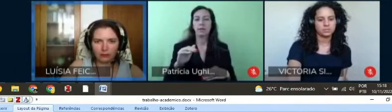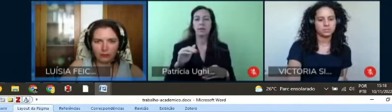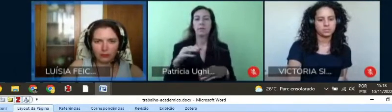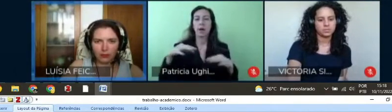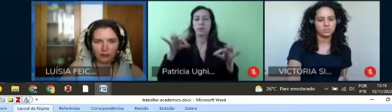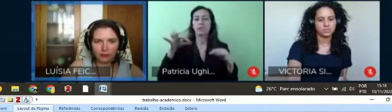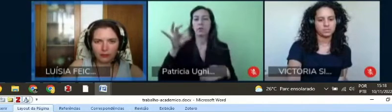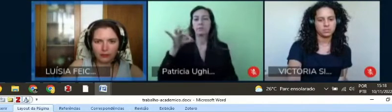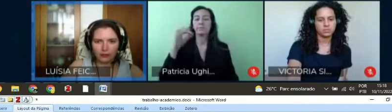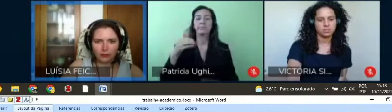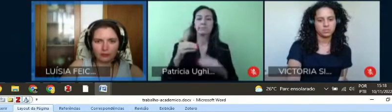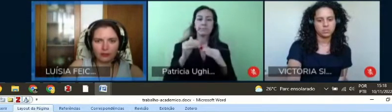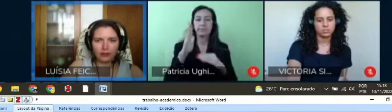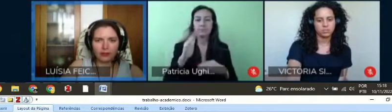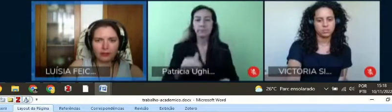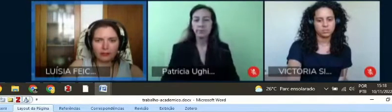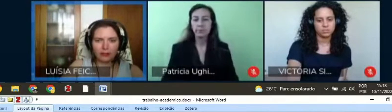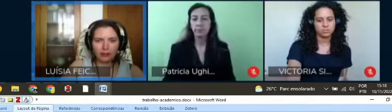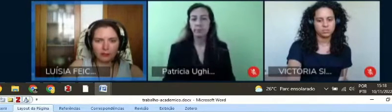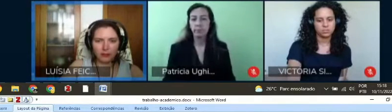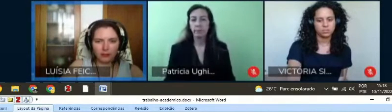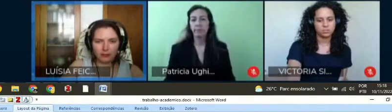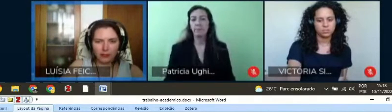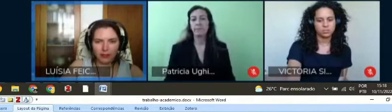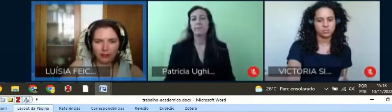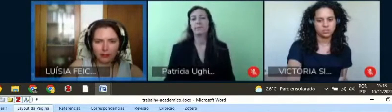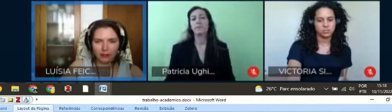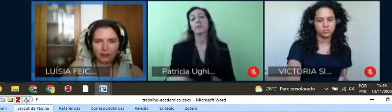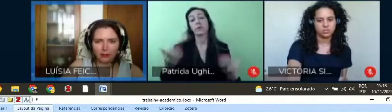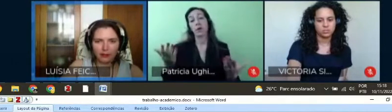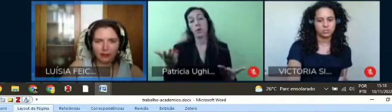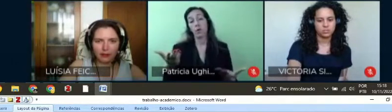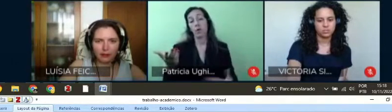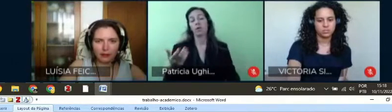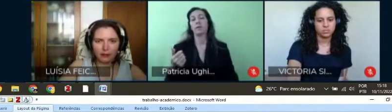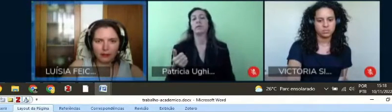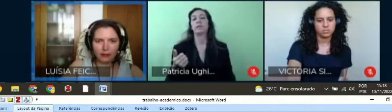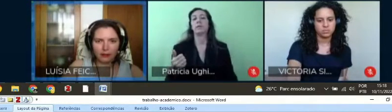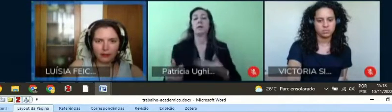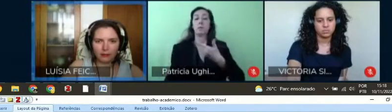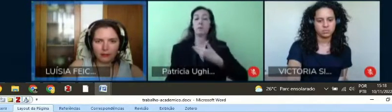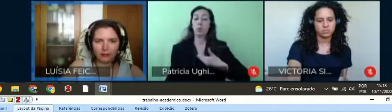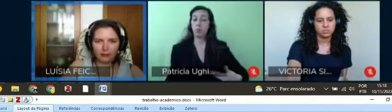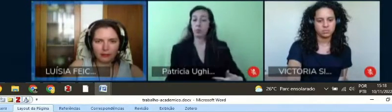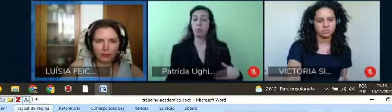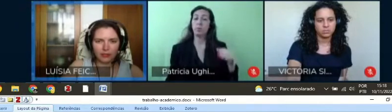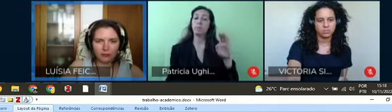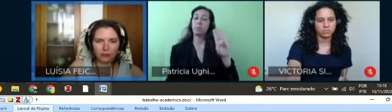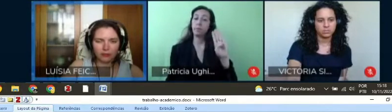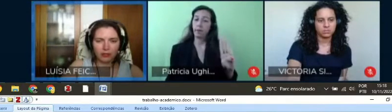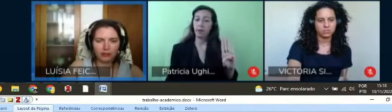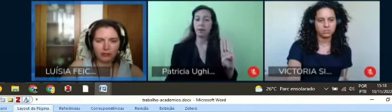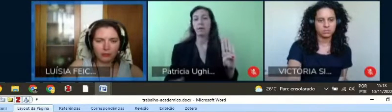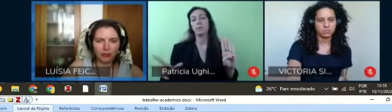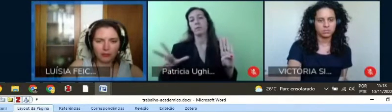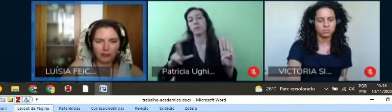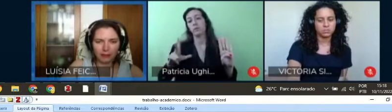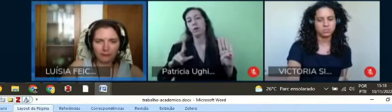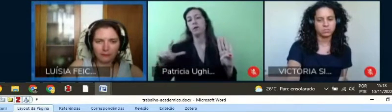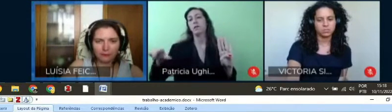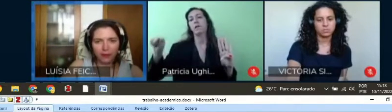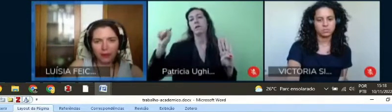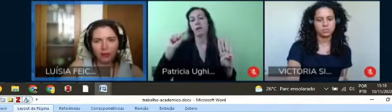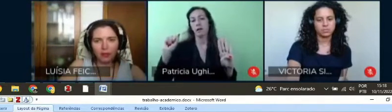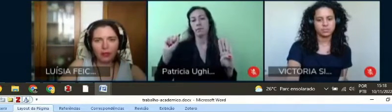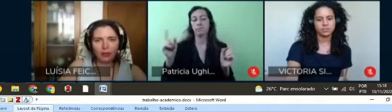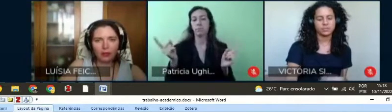Então, agora ficou as universidades federais é o apêndice B e as universidades particulares é o apêndice